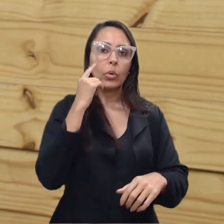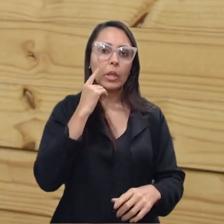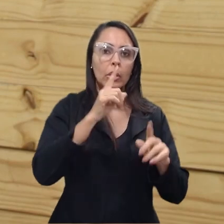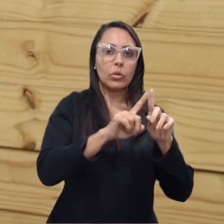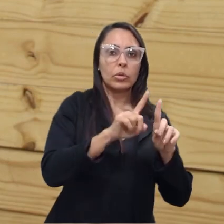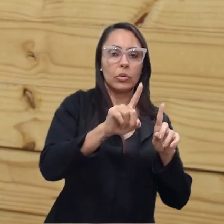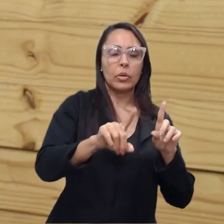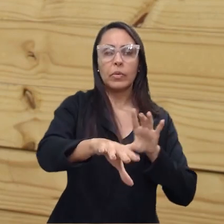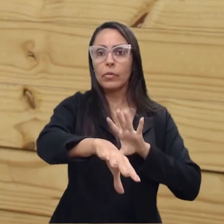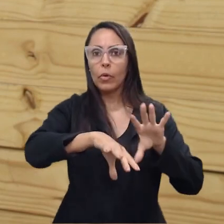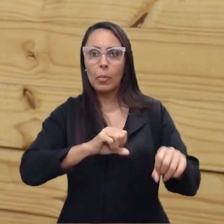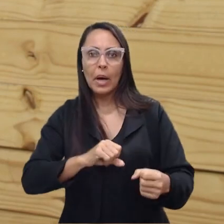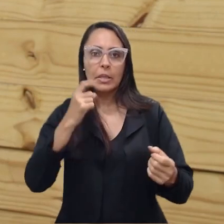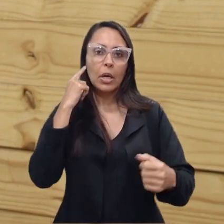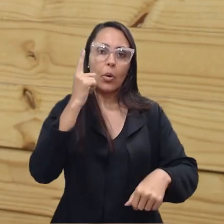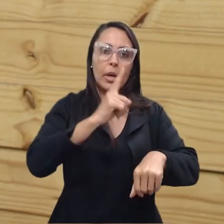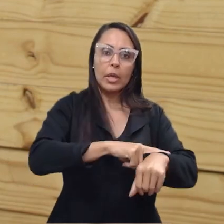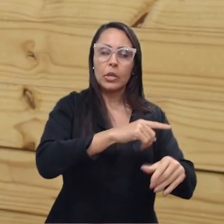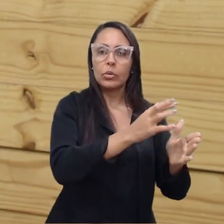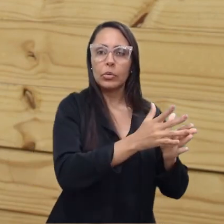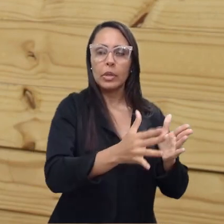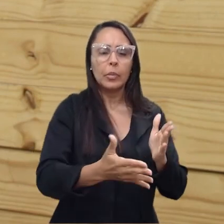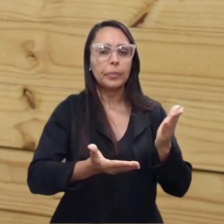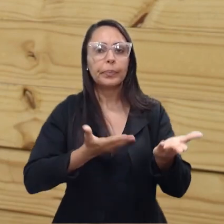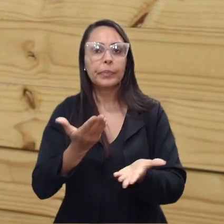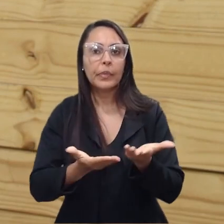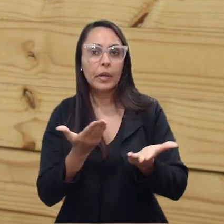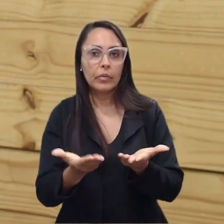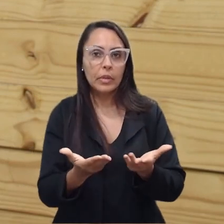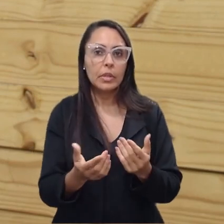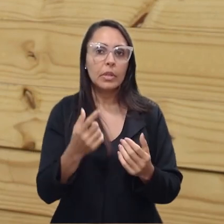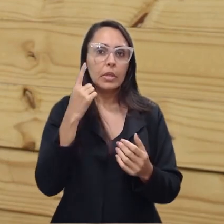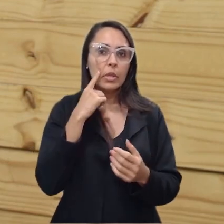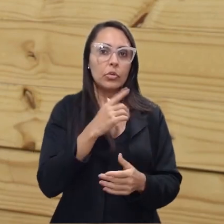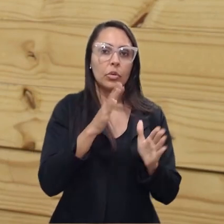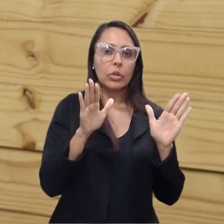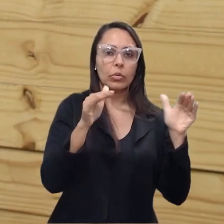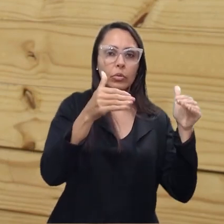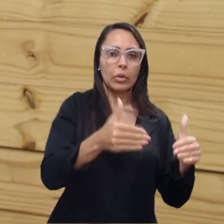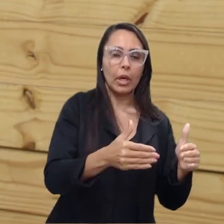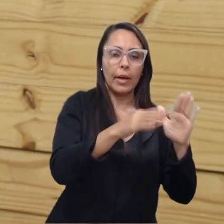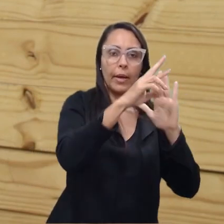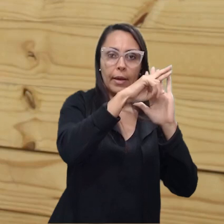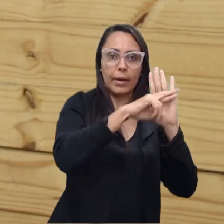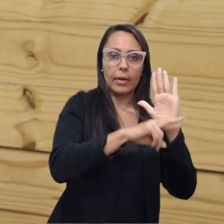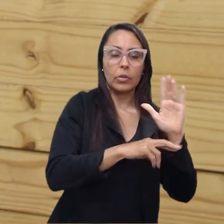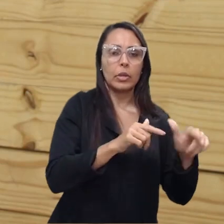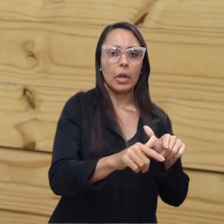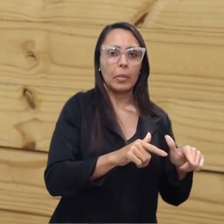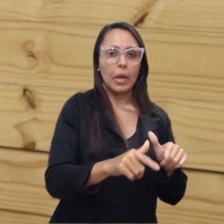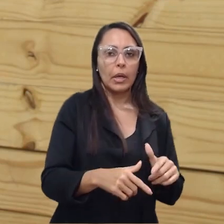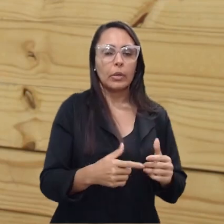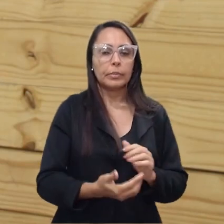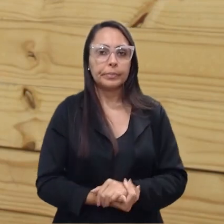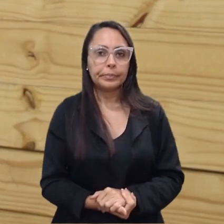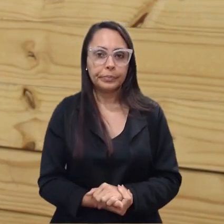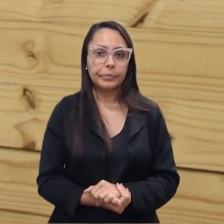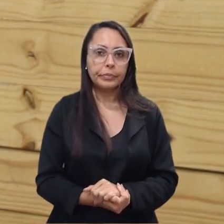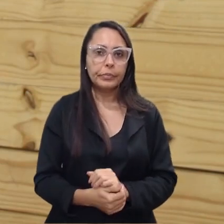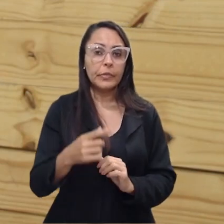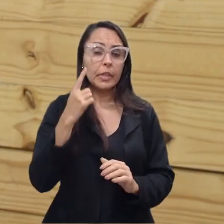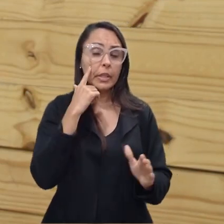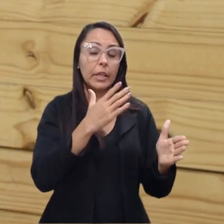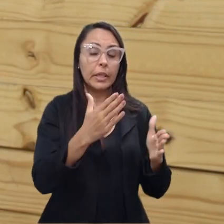de formação e do tempo de serviço e do regime de trabalho. O que é que a gente pode concluir com isso? Que